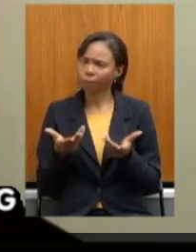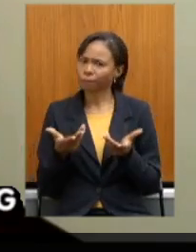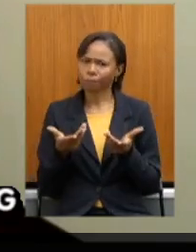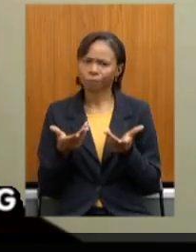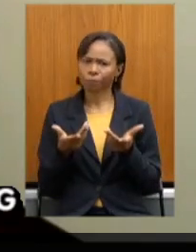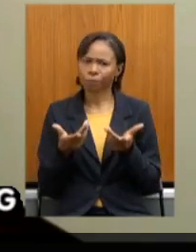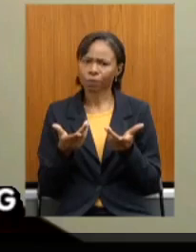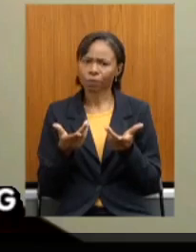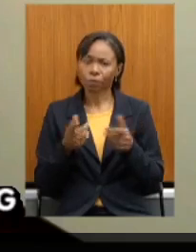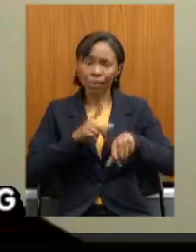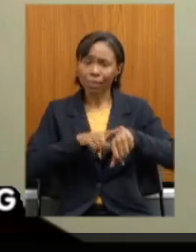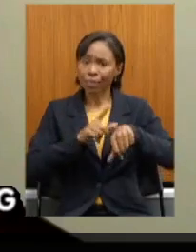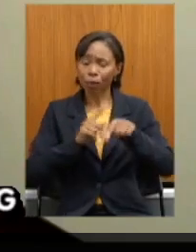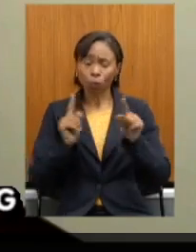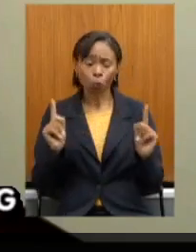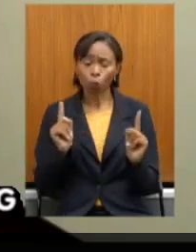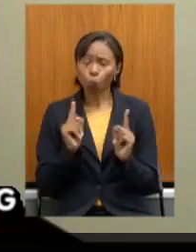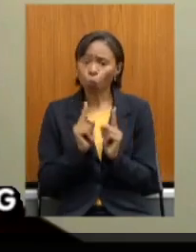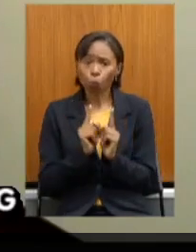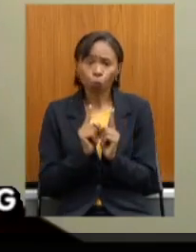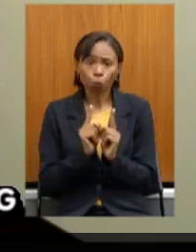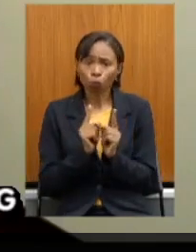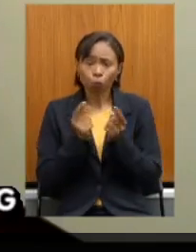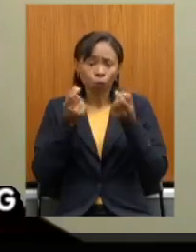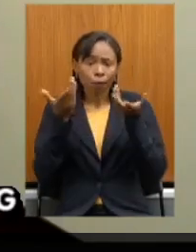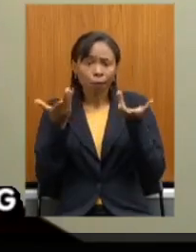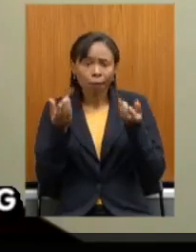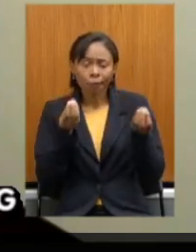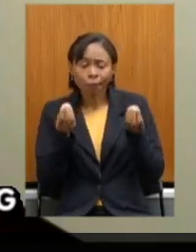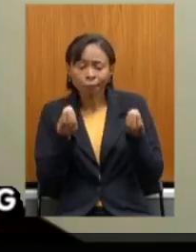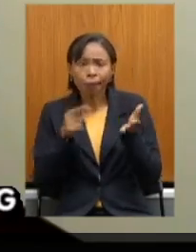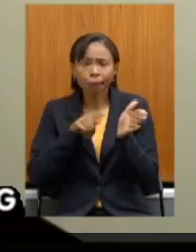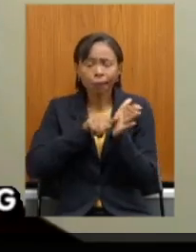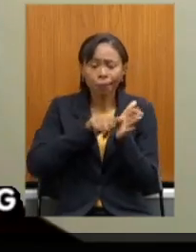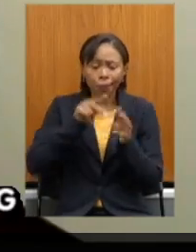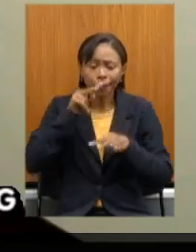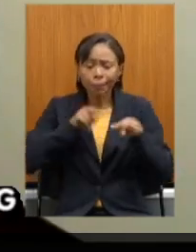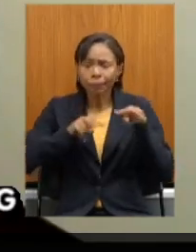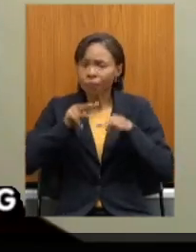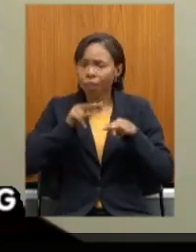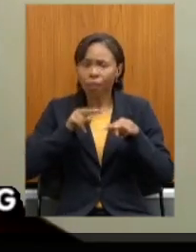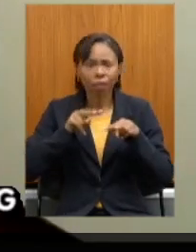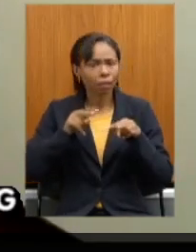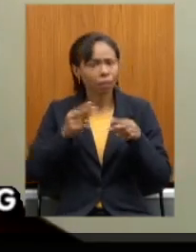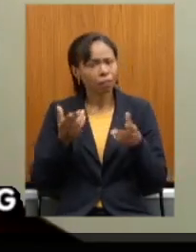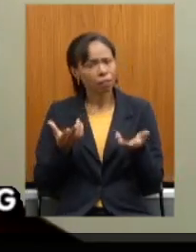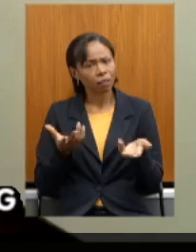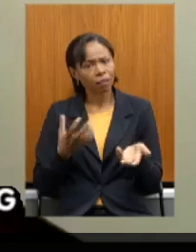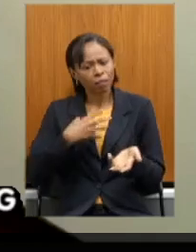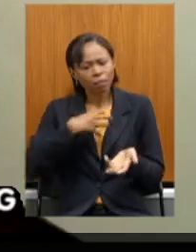propostas, a nosso ver, isto é, no mínimo, insensatez.